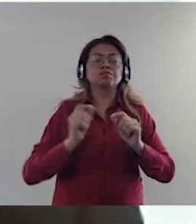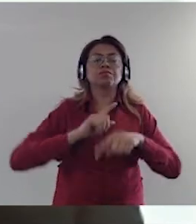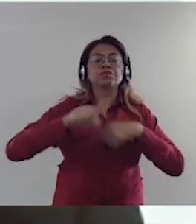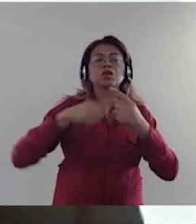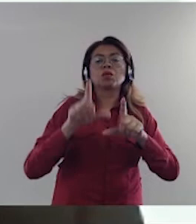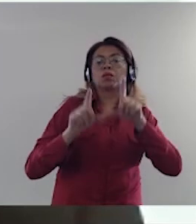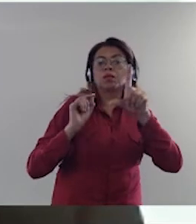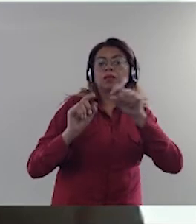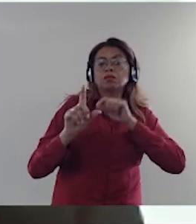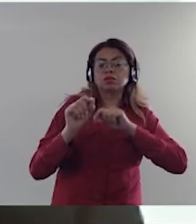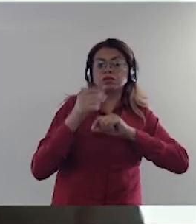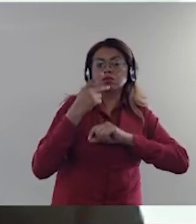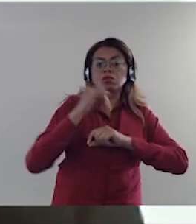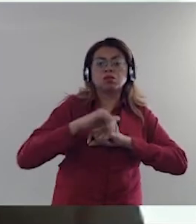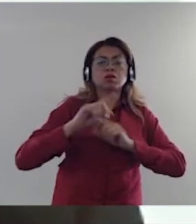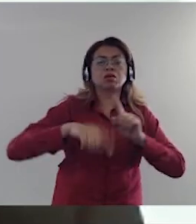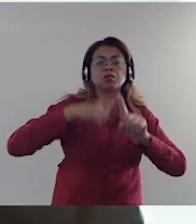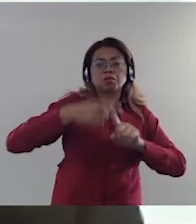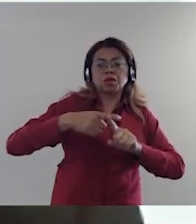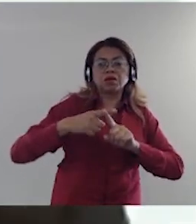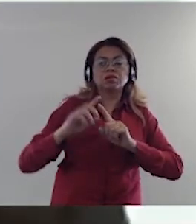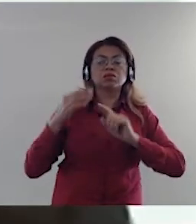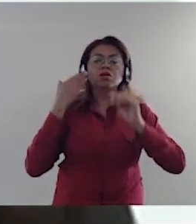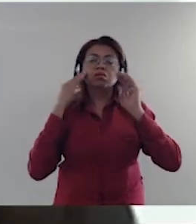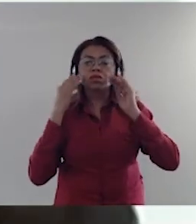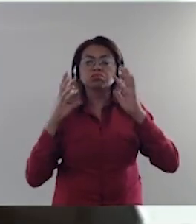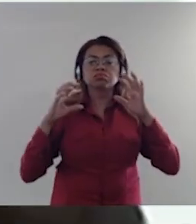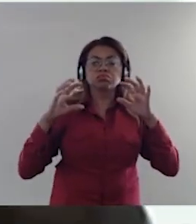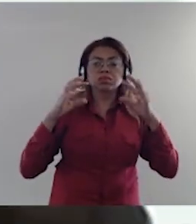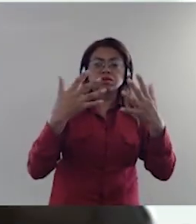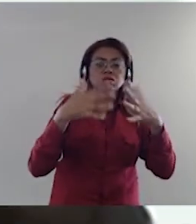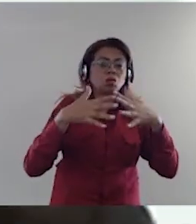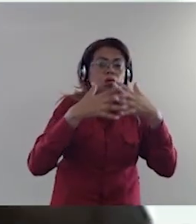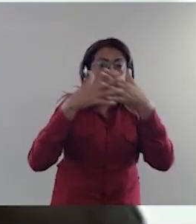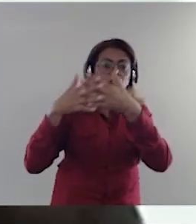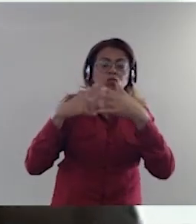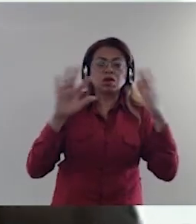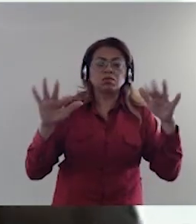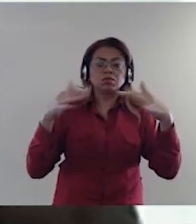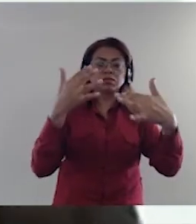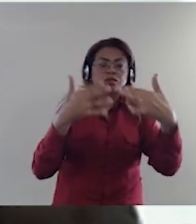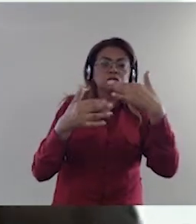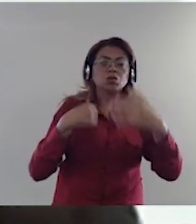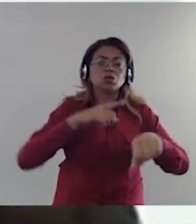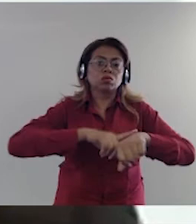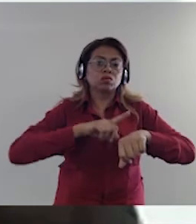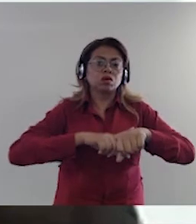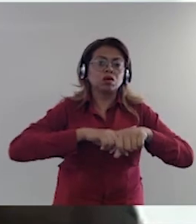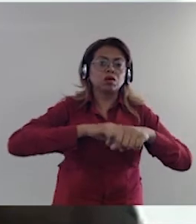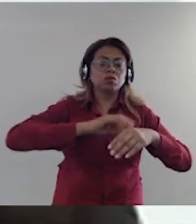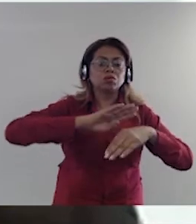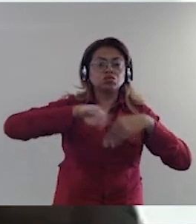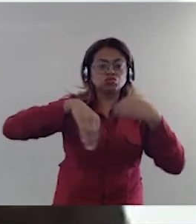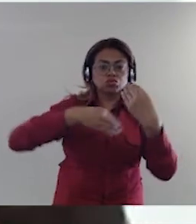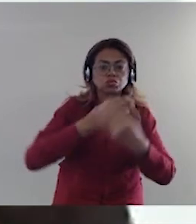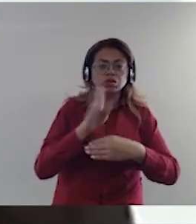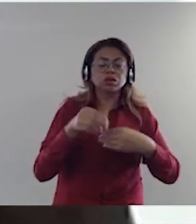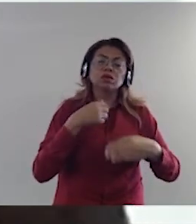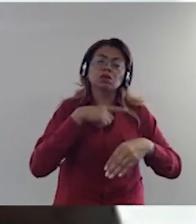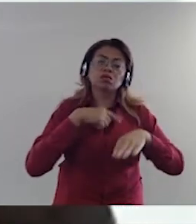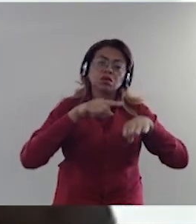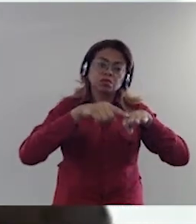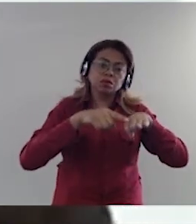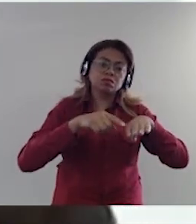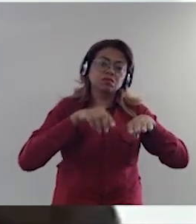opção mais eclética, né, que seria de adotar, né, a fração de tempo mista, né, em que há uma parte flutuante e